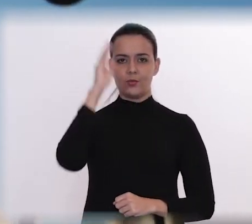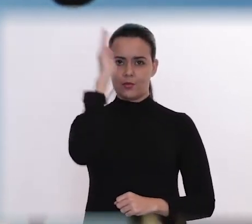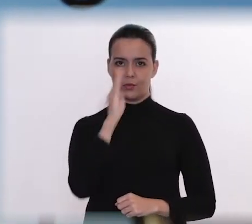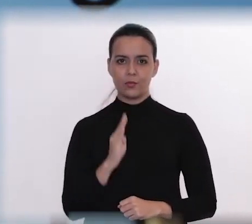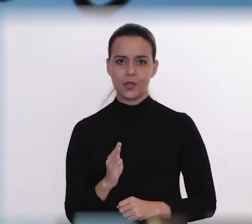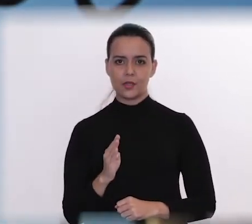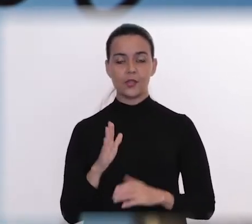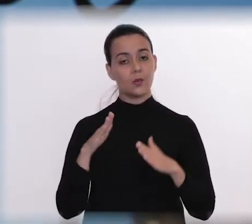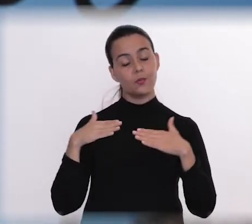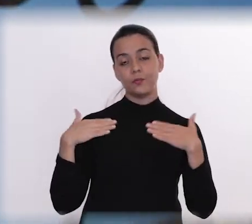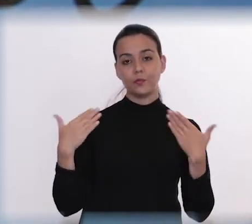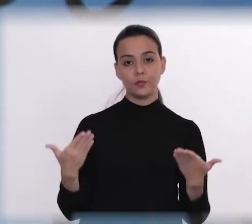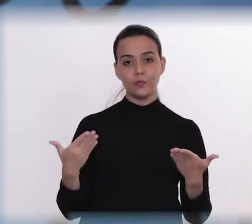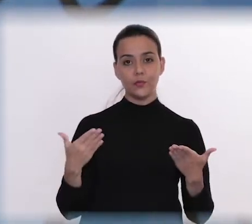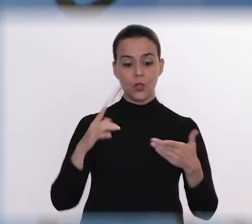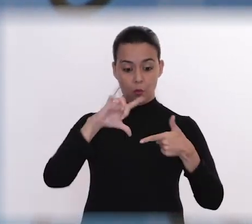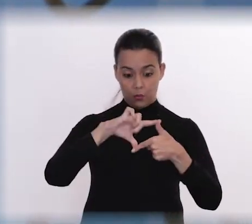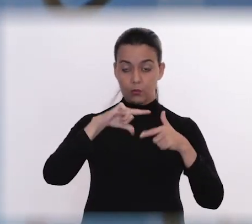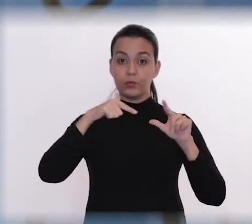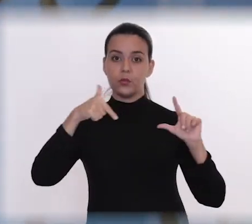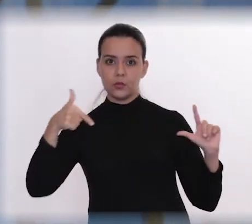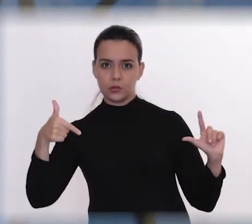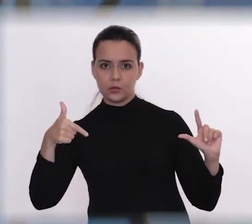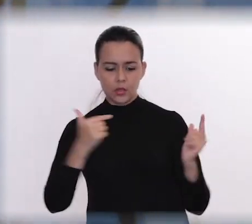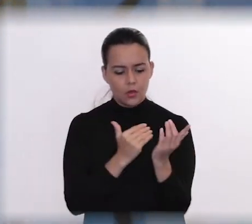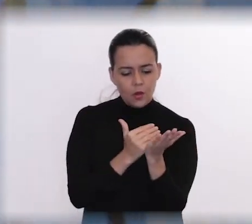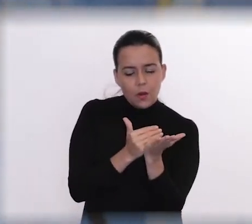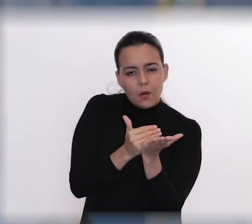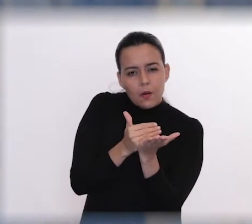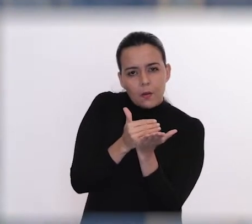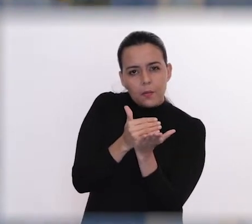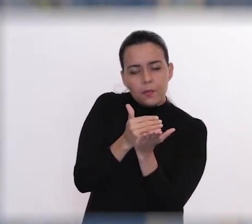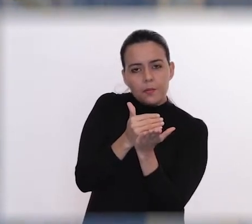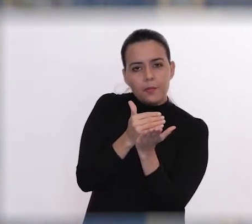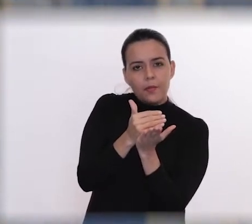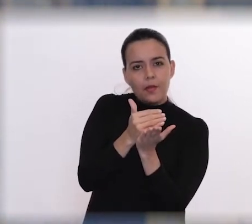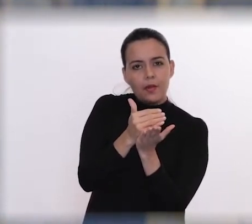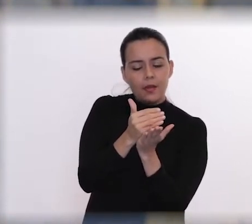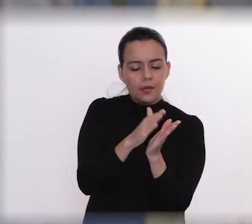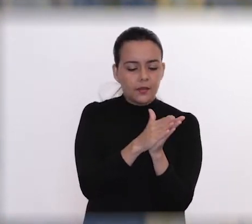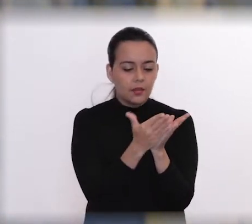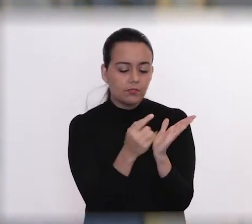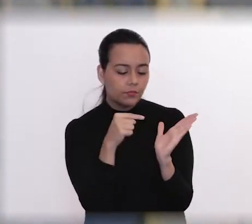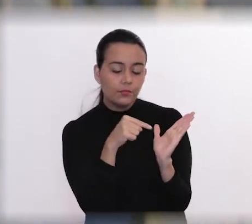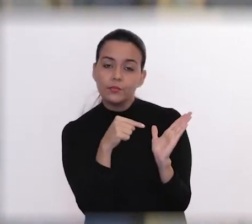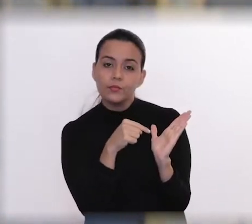da modernização, ela é, desde o começo, na obra do Mário, sofrida,